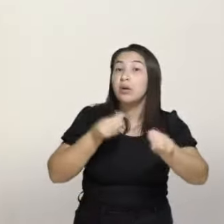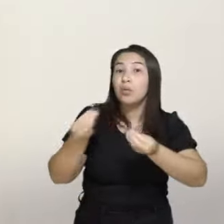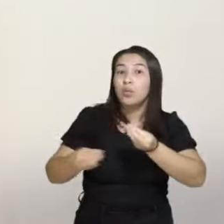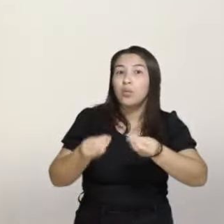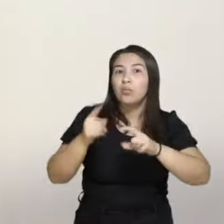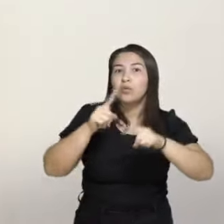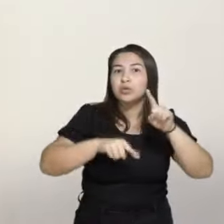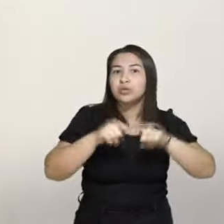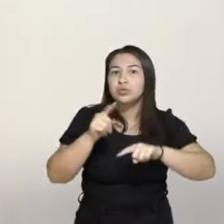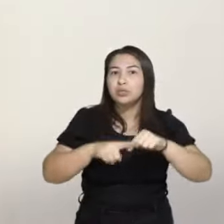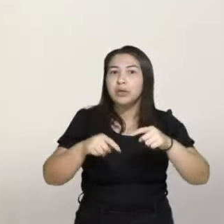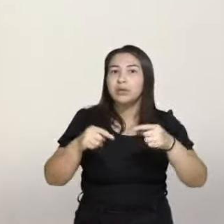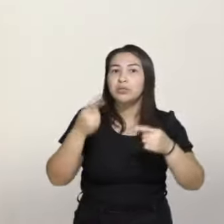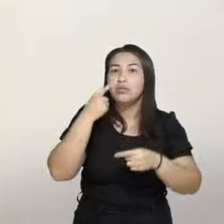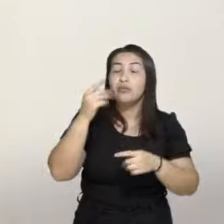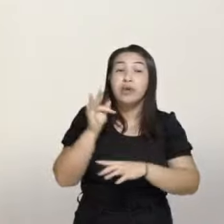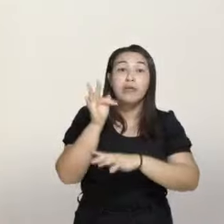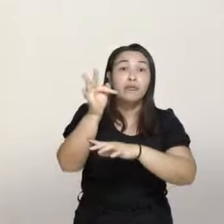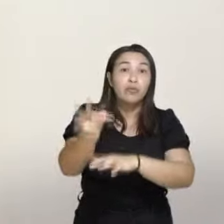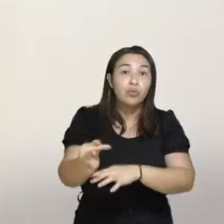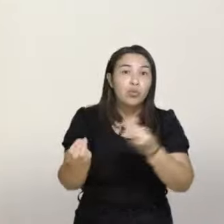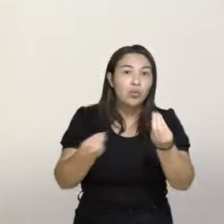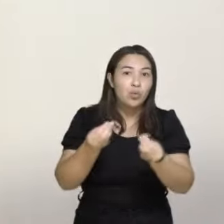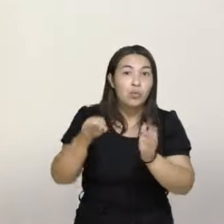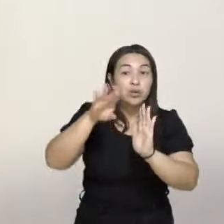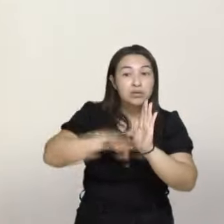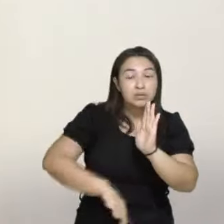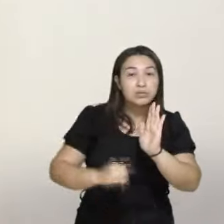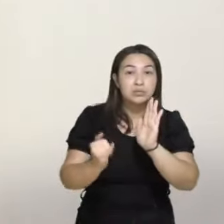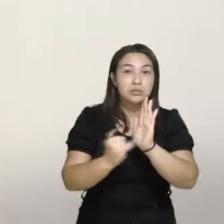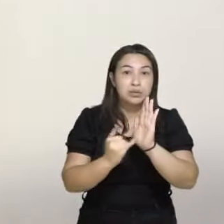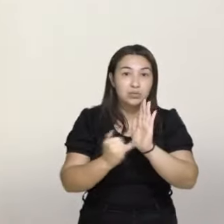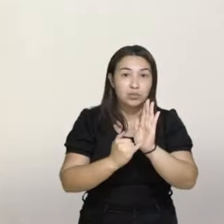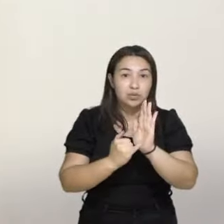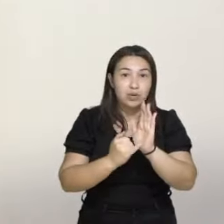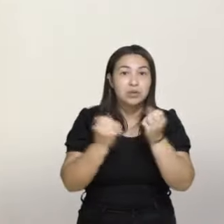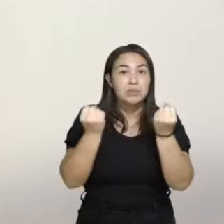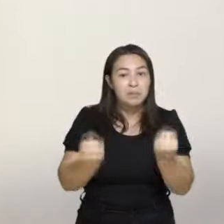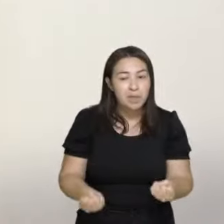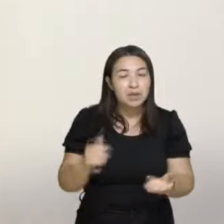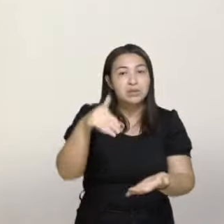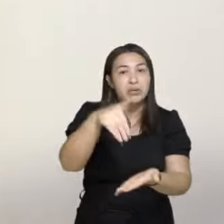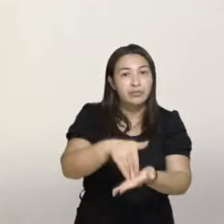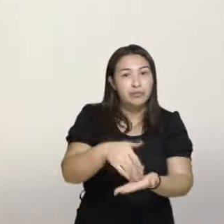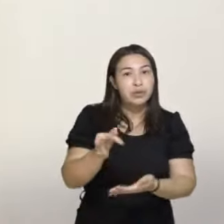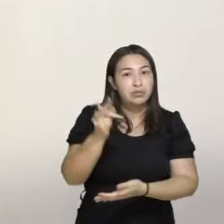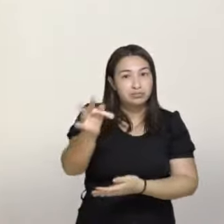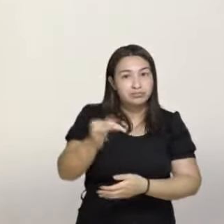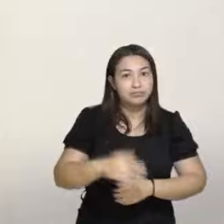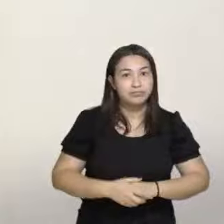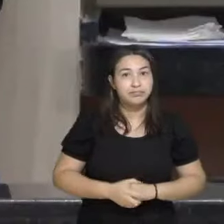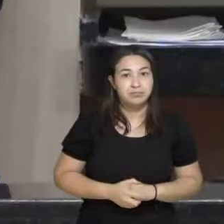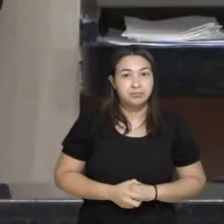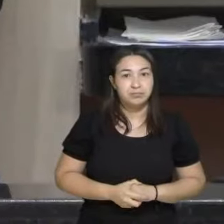gente medir isso no final. E essa isenção tributária pesa lá no final da entrega dos serviços públicos.